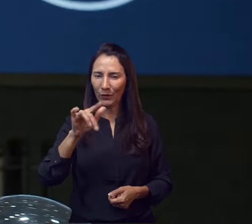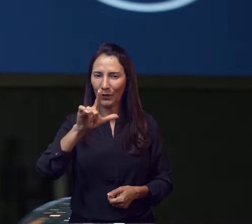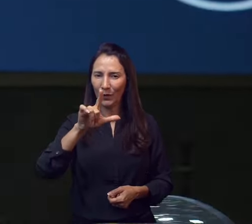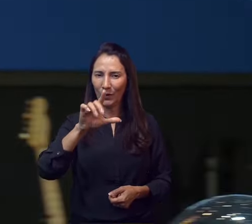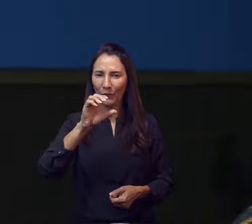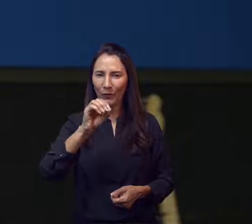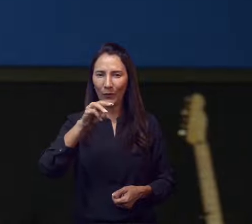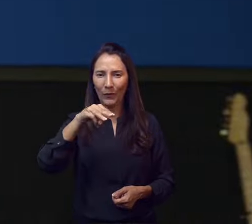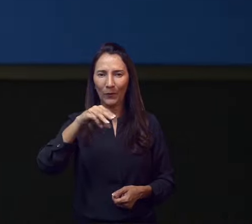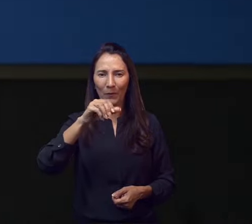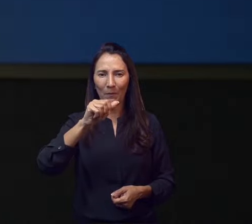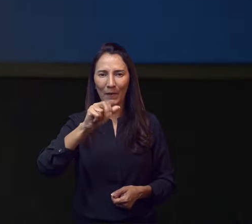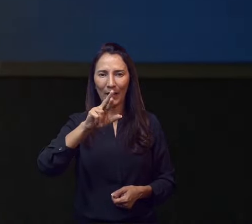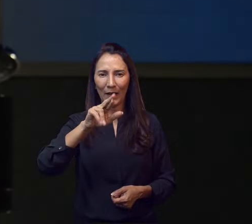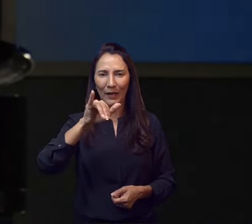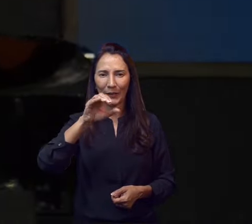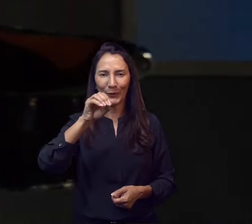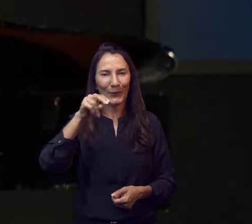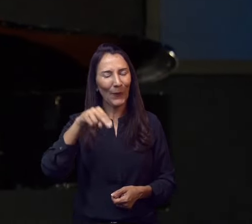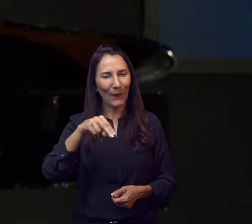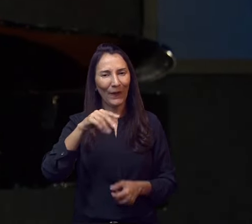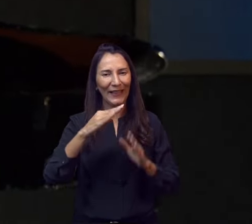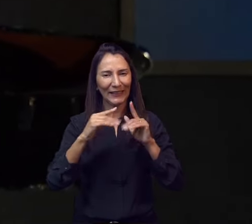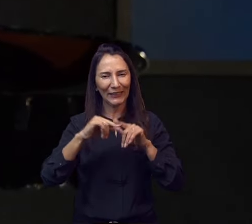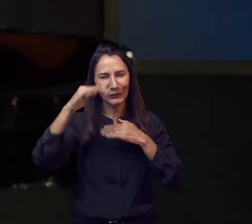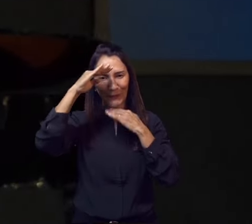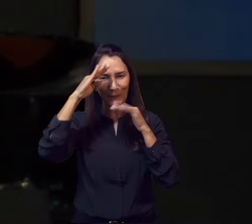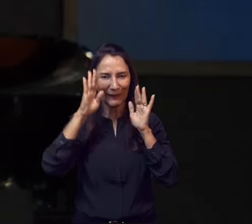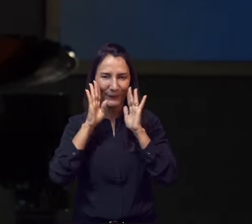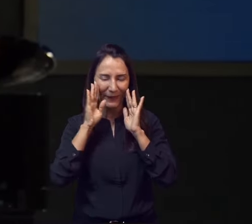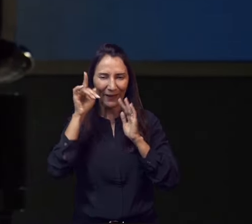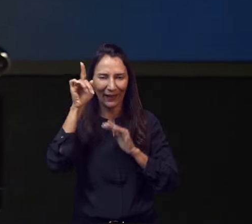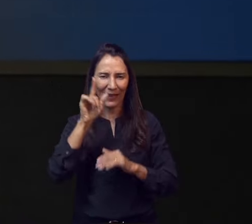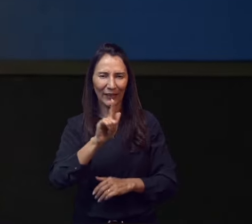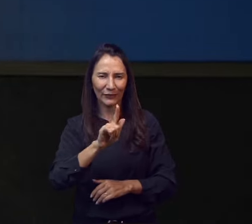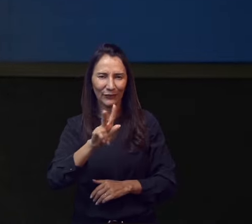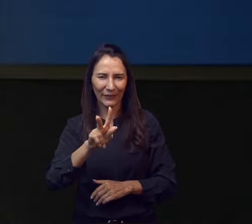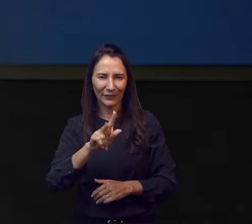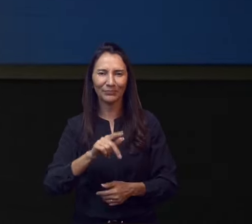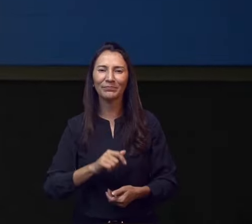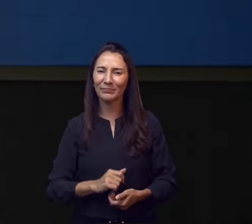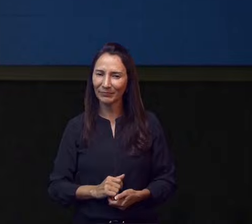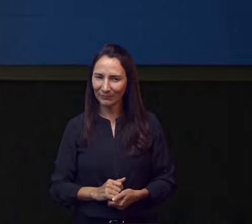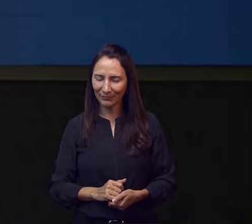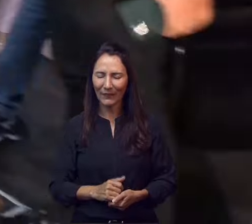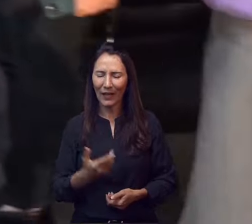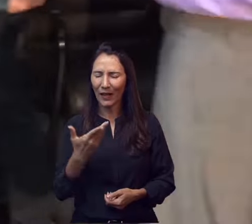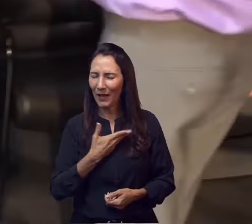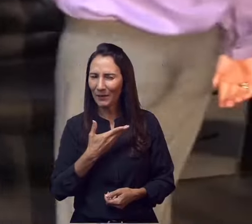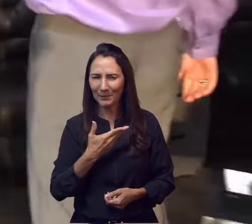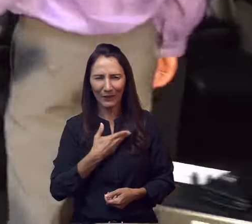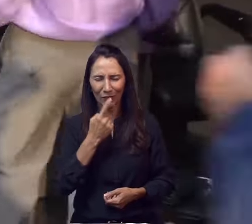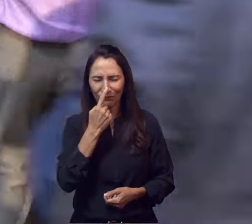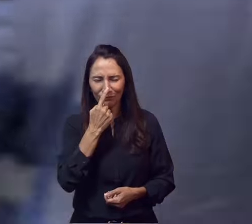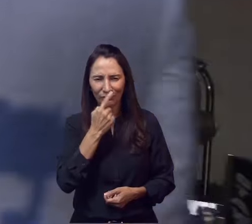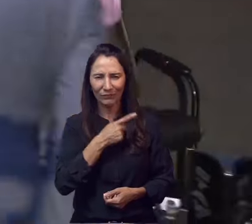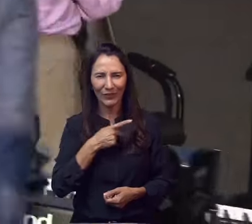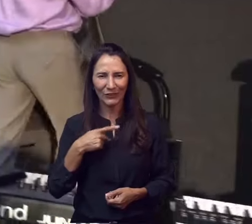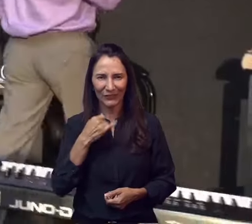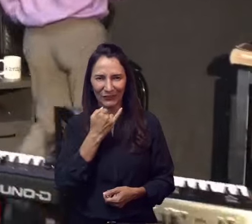É da quadrangular de Valadares vamos dar uma salva de palmas pela vida do pastor Flamarion é um amigo muito chegado também do Pastor Jorge